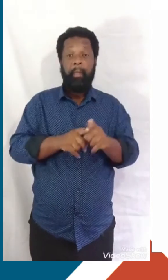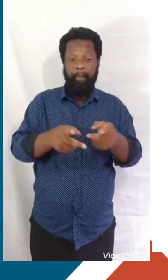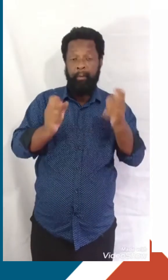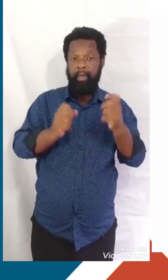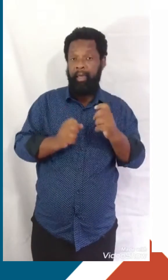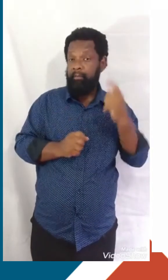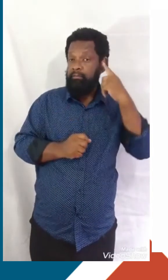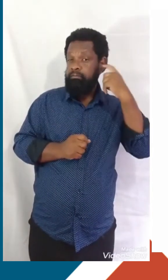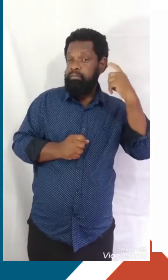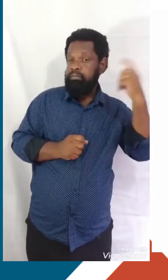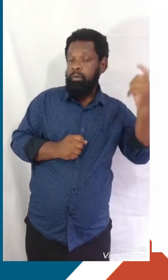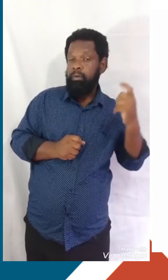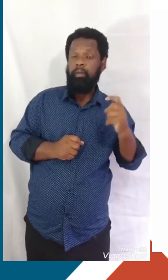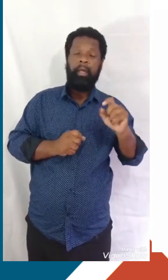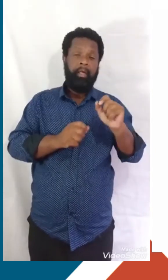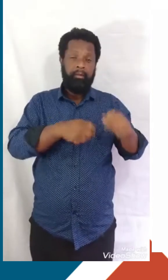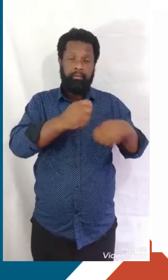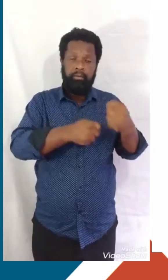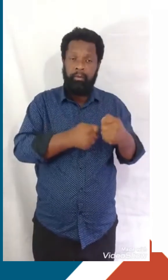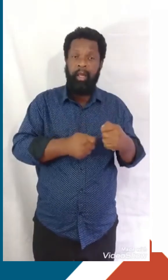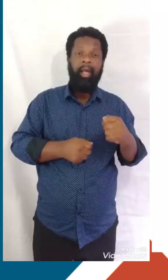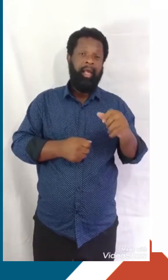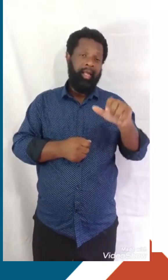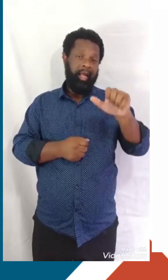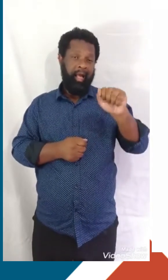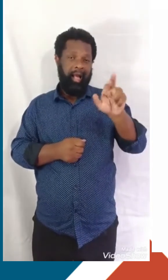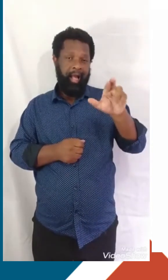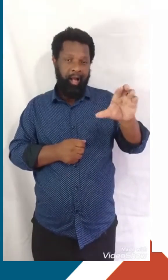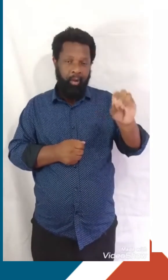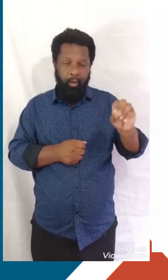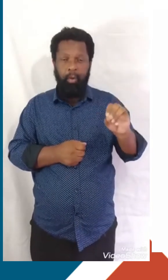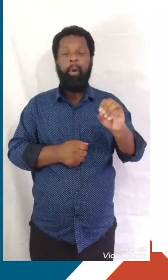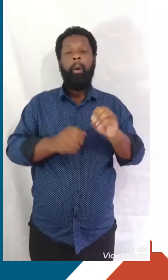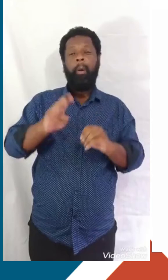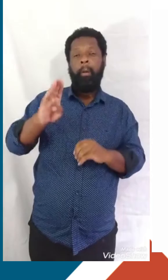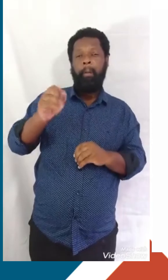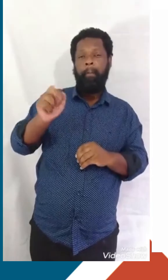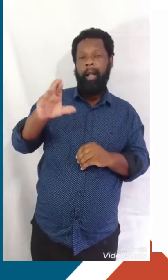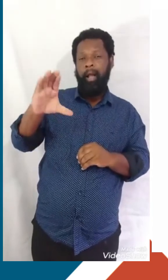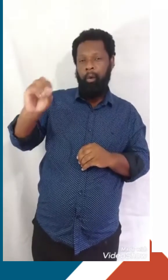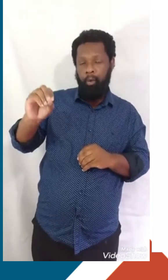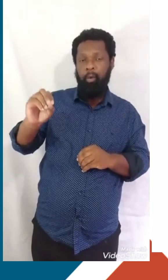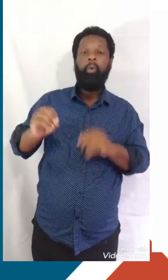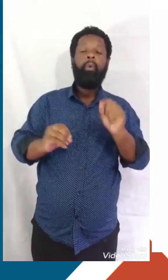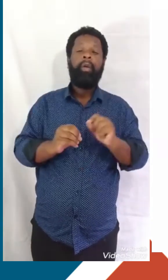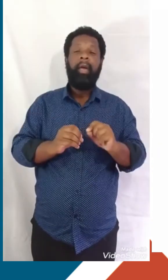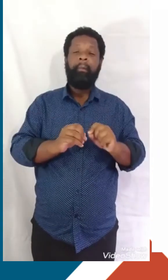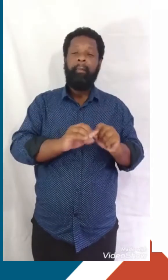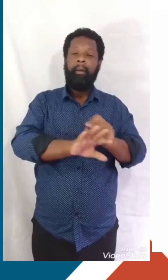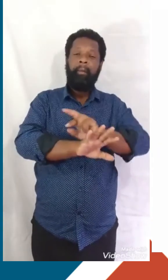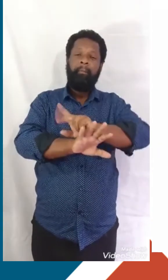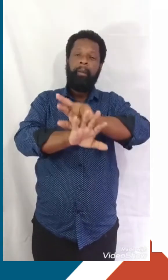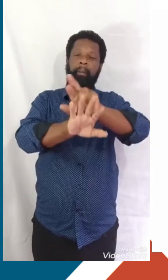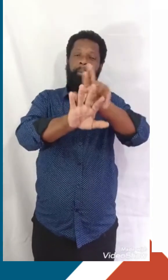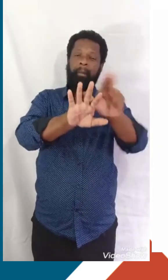sonoro, mar, marco, barco, arco e ar, correspondendo ao uso da aliteração